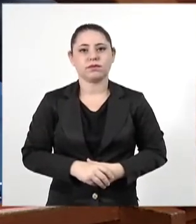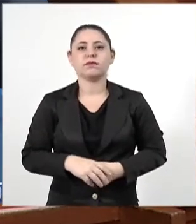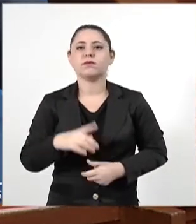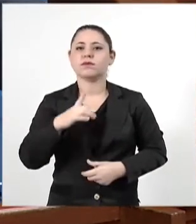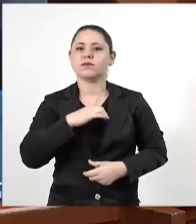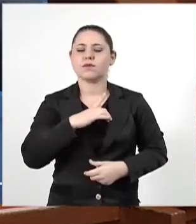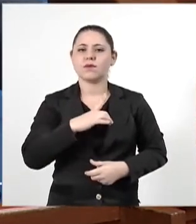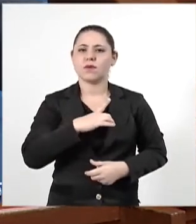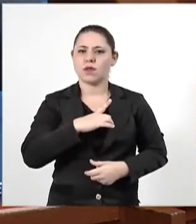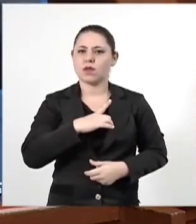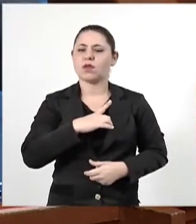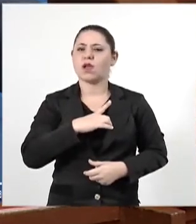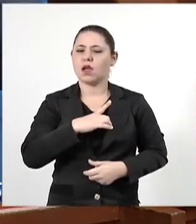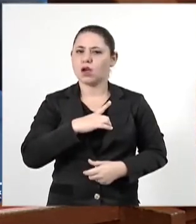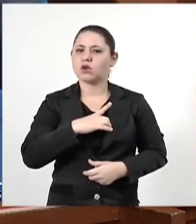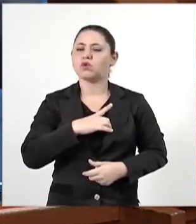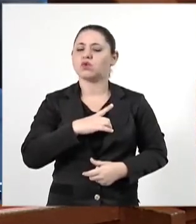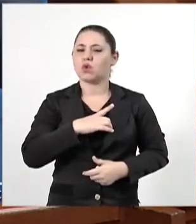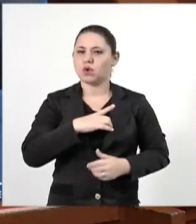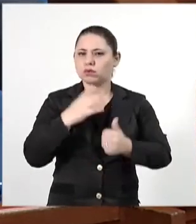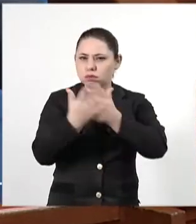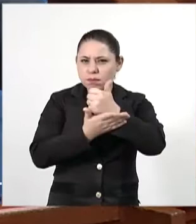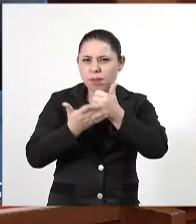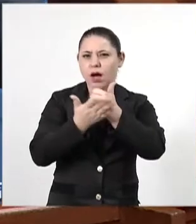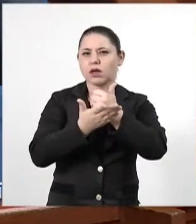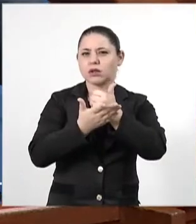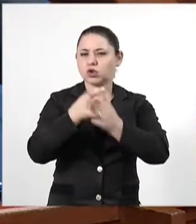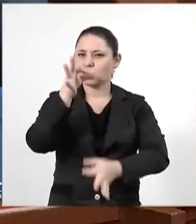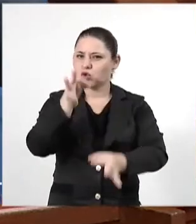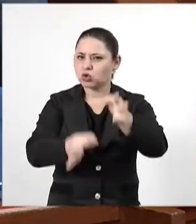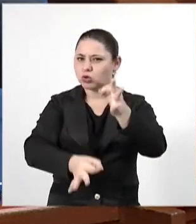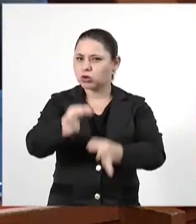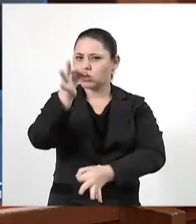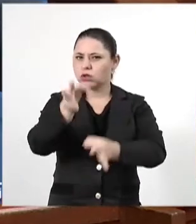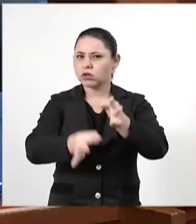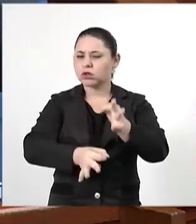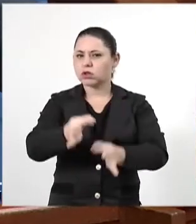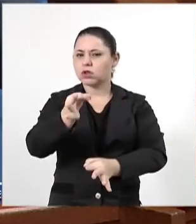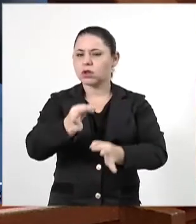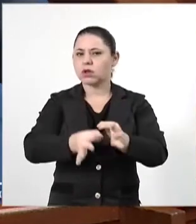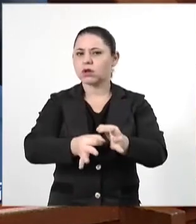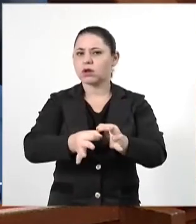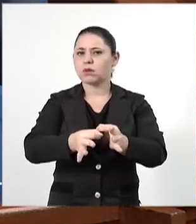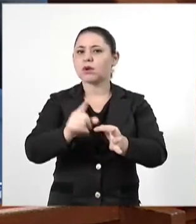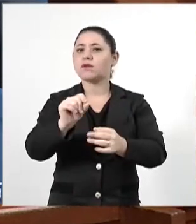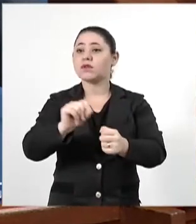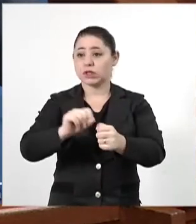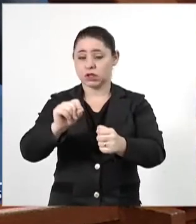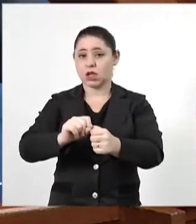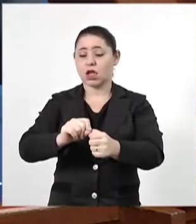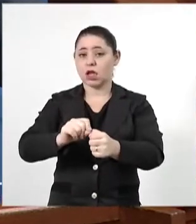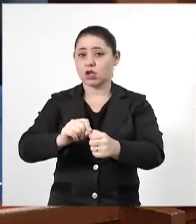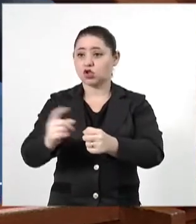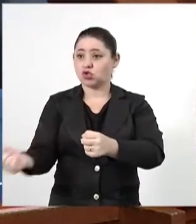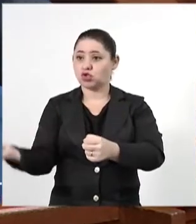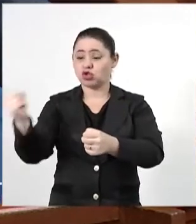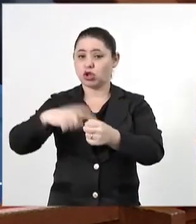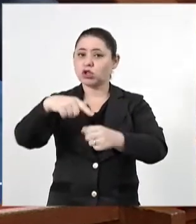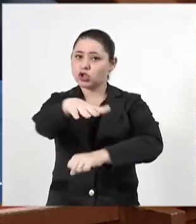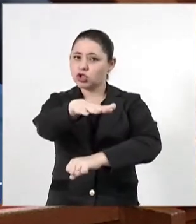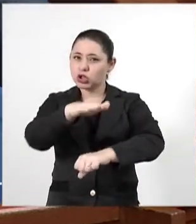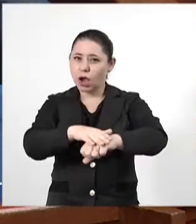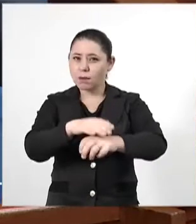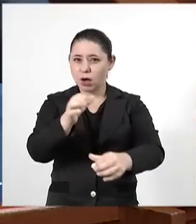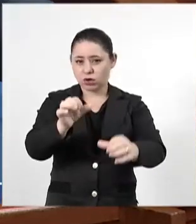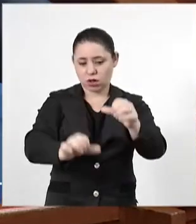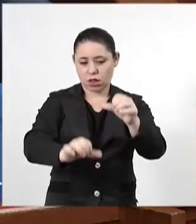tendo fundamento jurídico suficiente para albergar a convocação de professores por